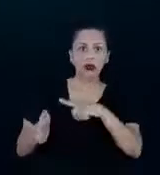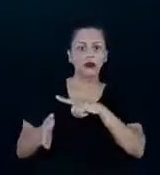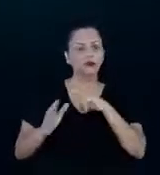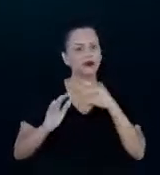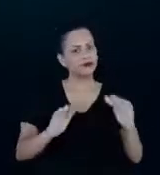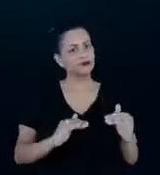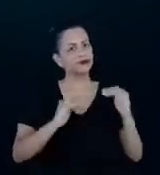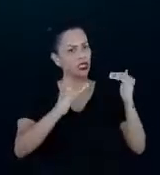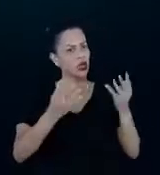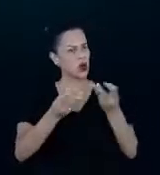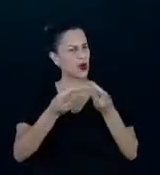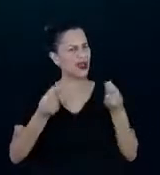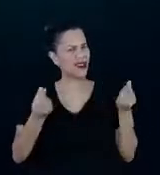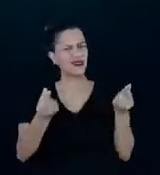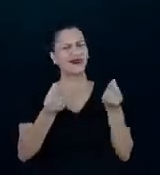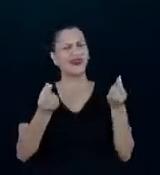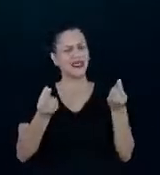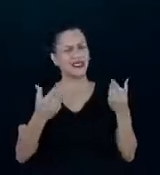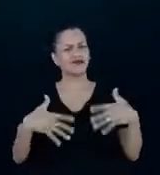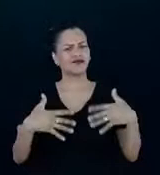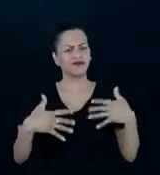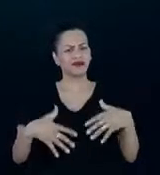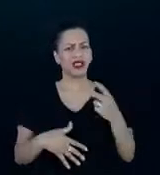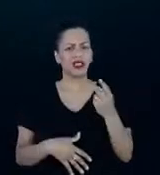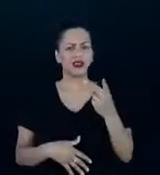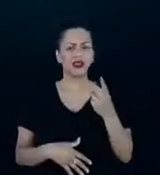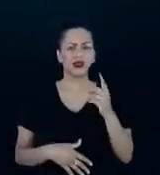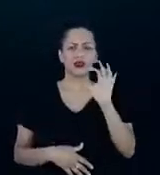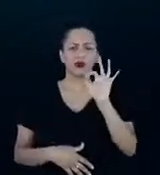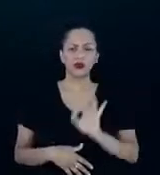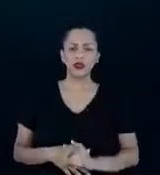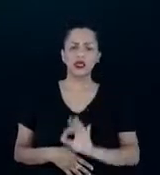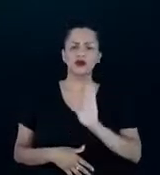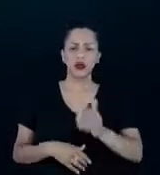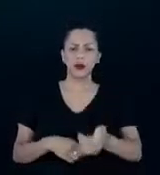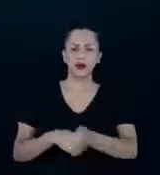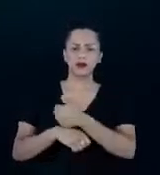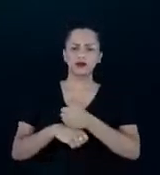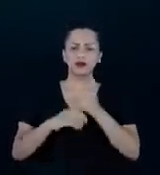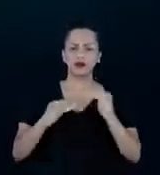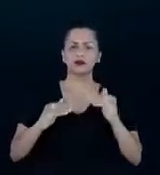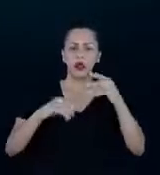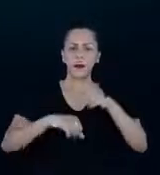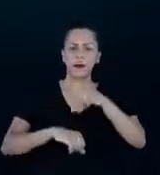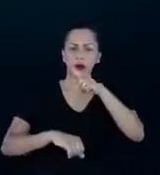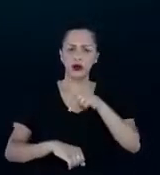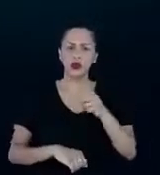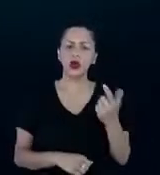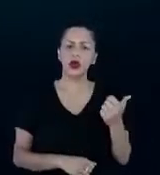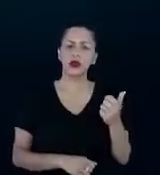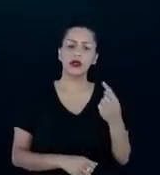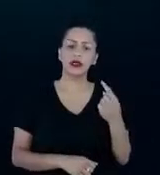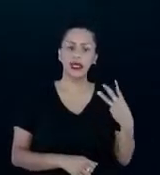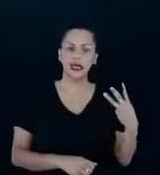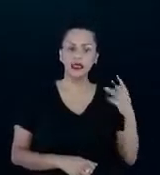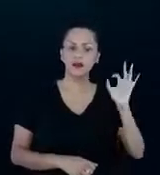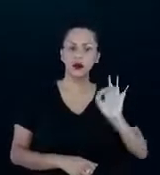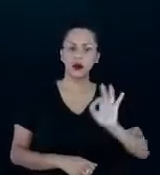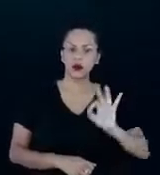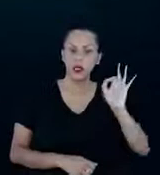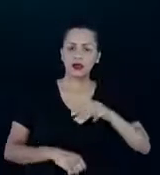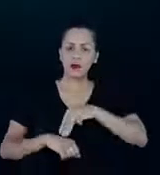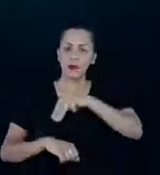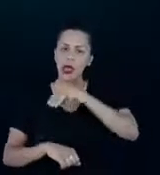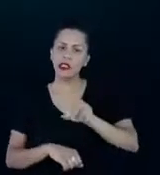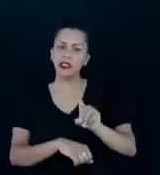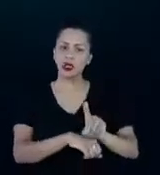uma qualificação alta, 12% tem pós-graduação e 13% são mestres doutores. Né? Então, além de envolver um